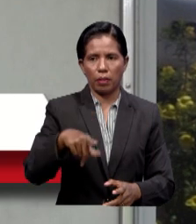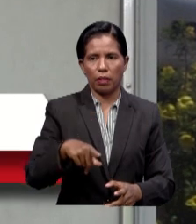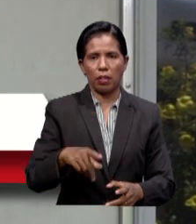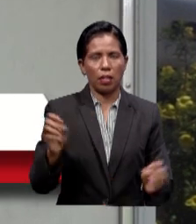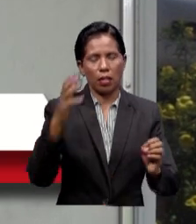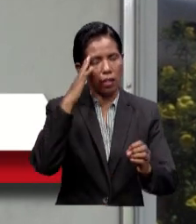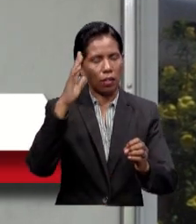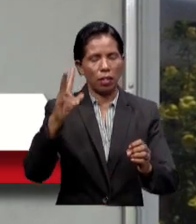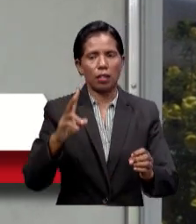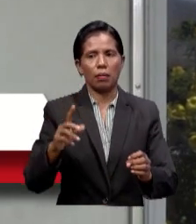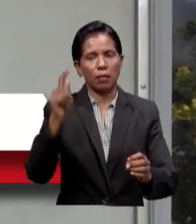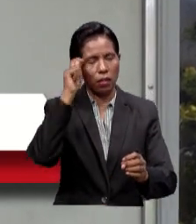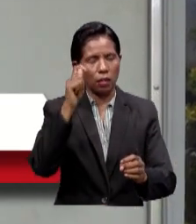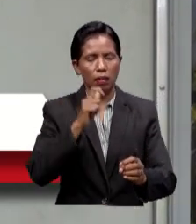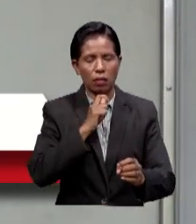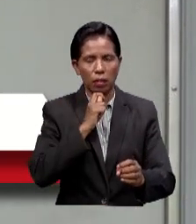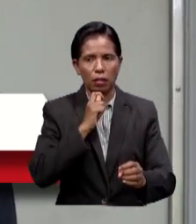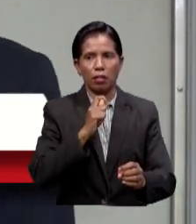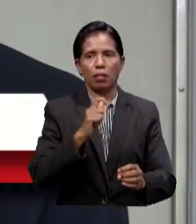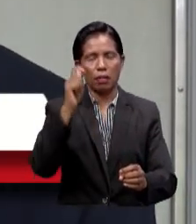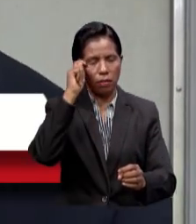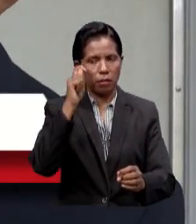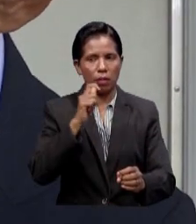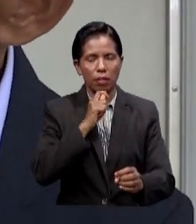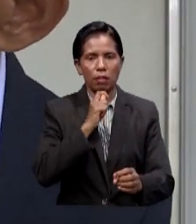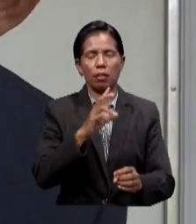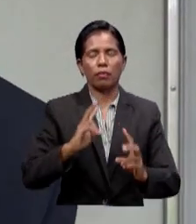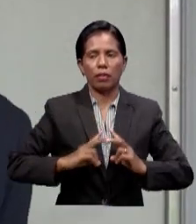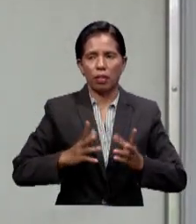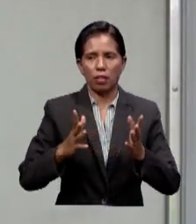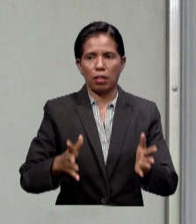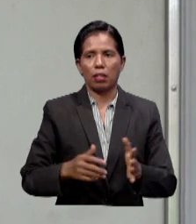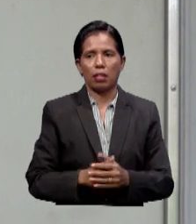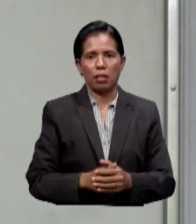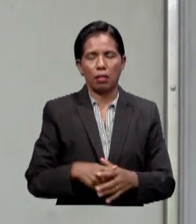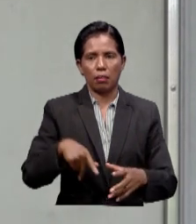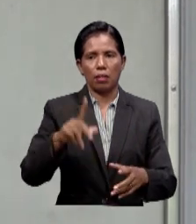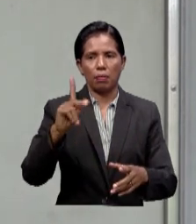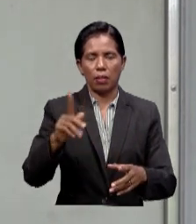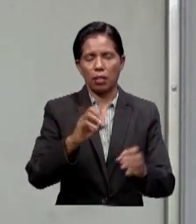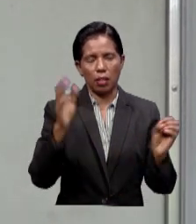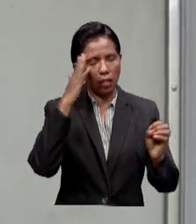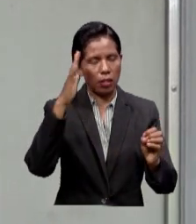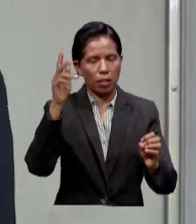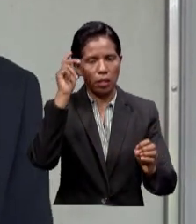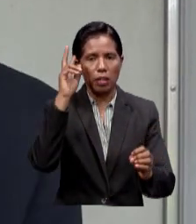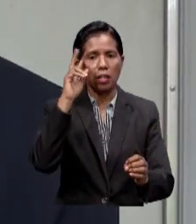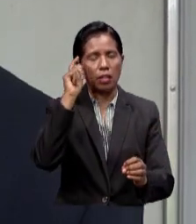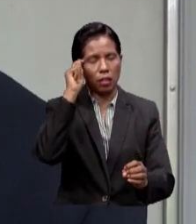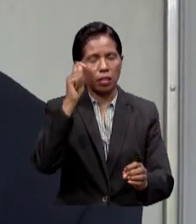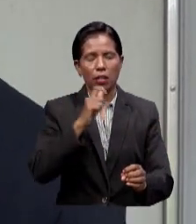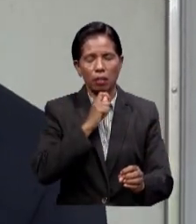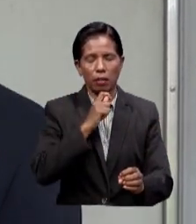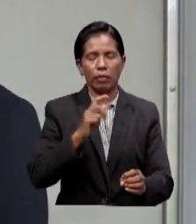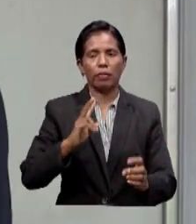ida pe ma un taur hari partido per depois bahalo kampanya será que PLP la reconhece kata ma un taur veterano ida será que